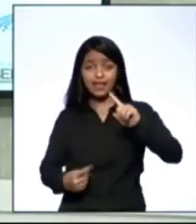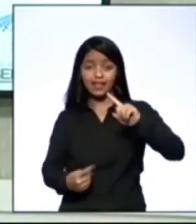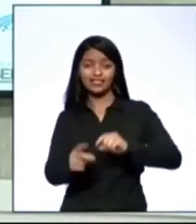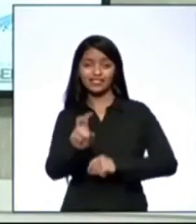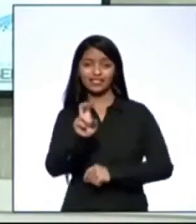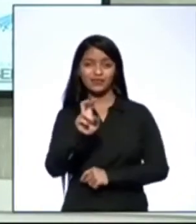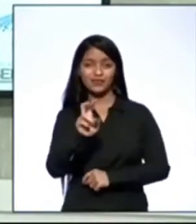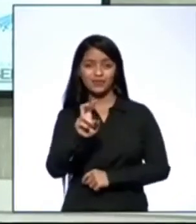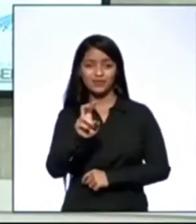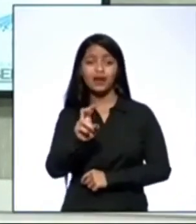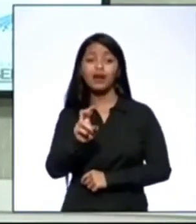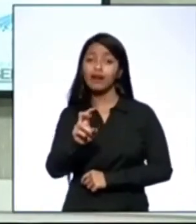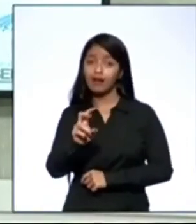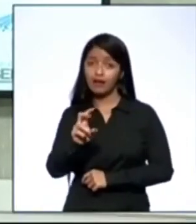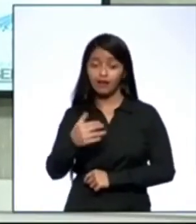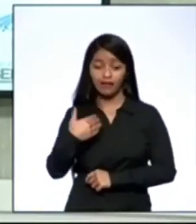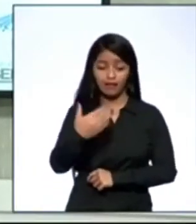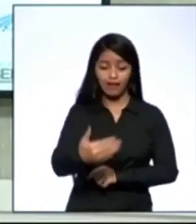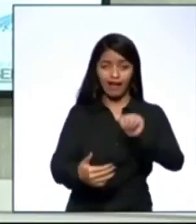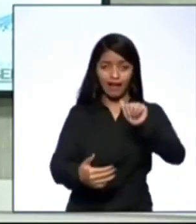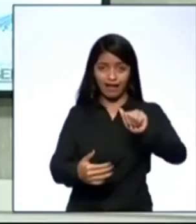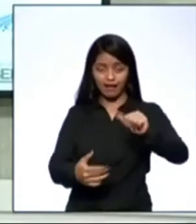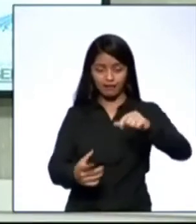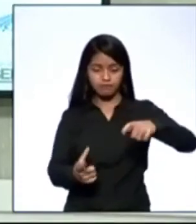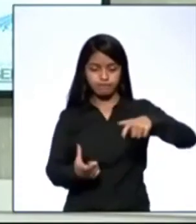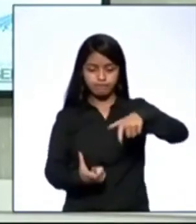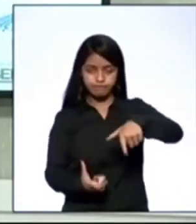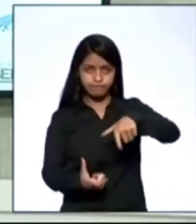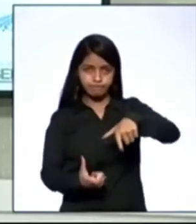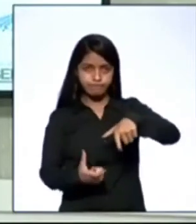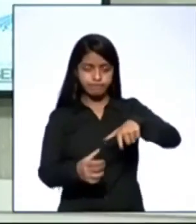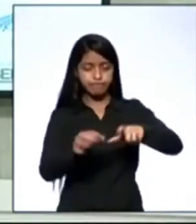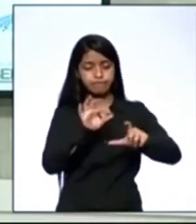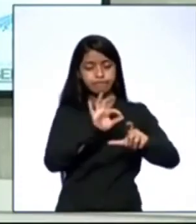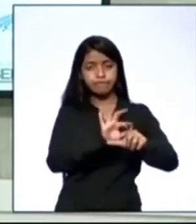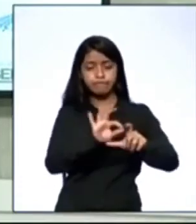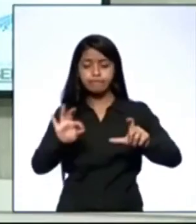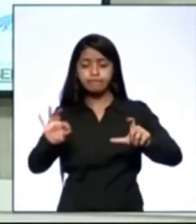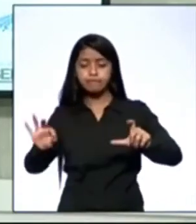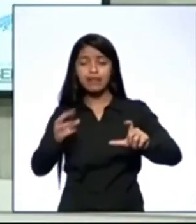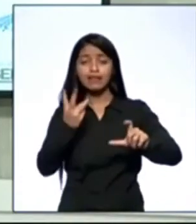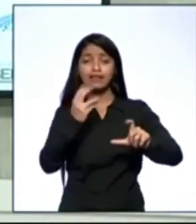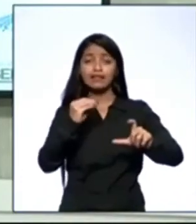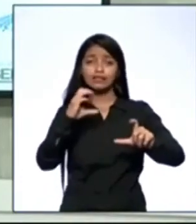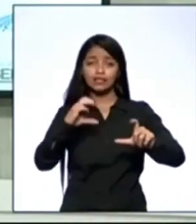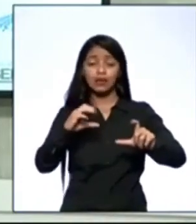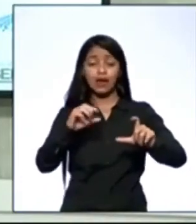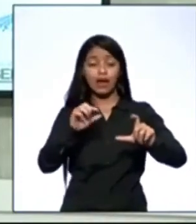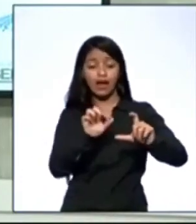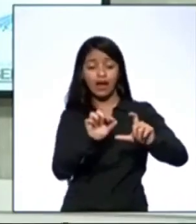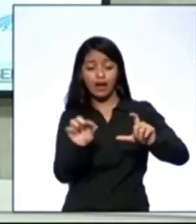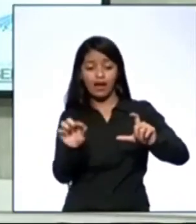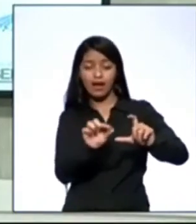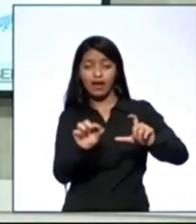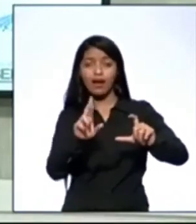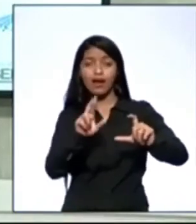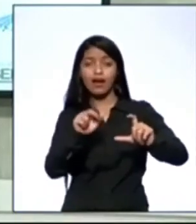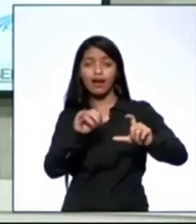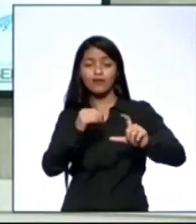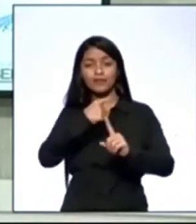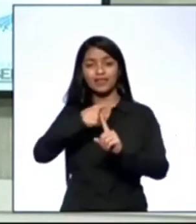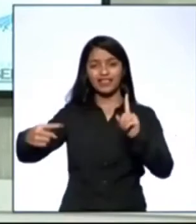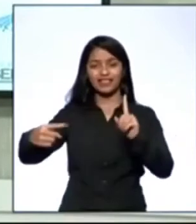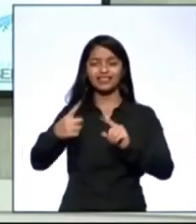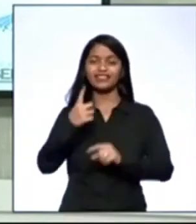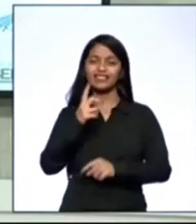ok? Se o diâmetro de A, que é a coroa, é 30 centímetros, a metade é o raio,